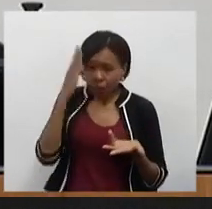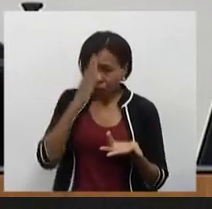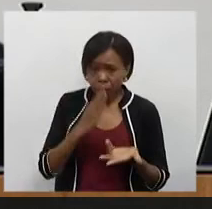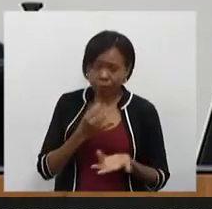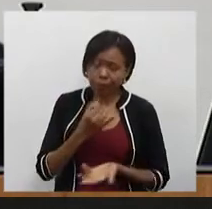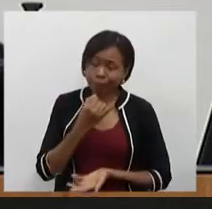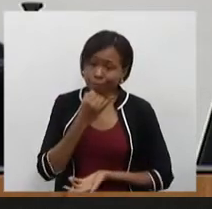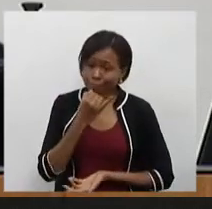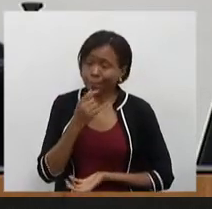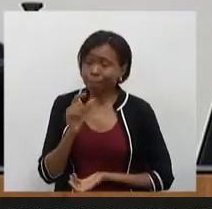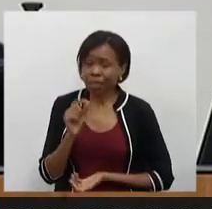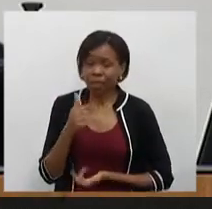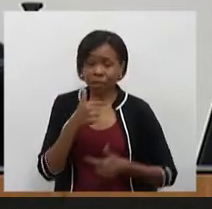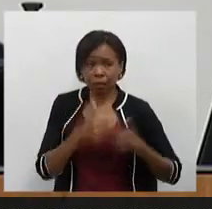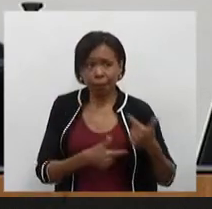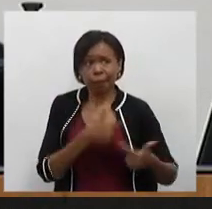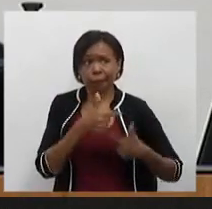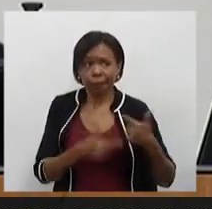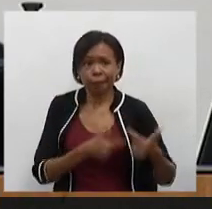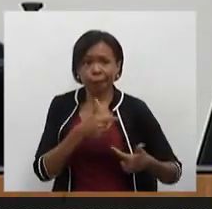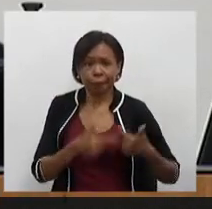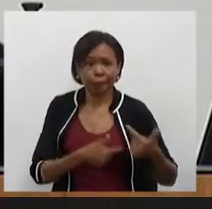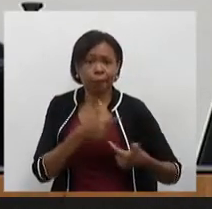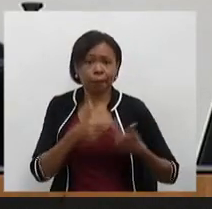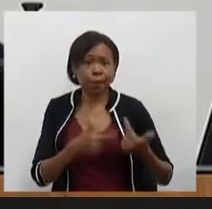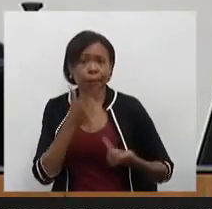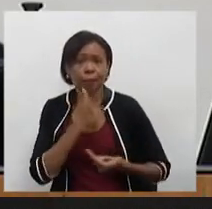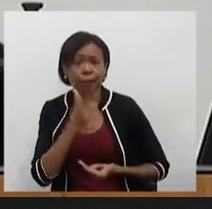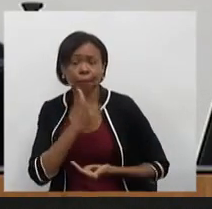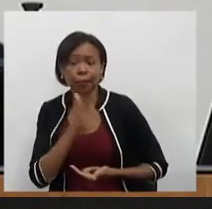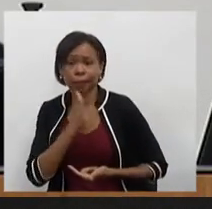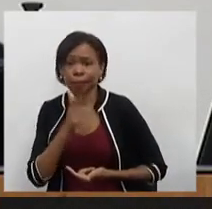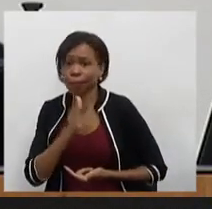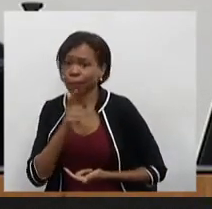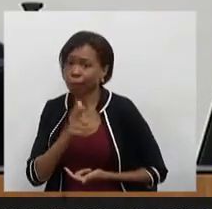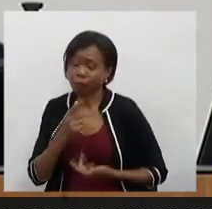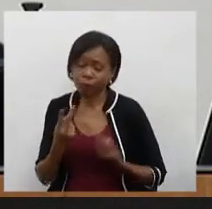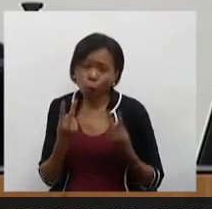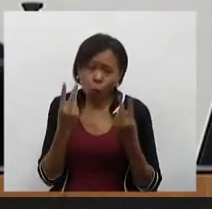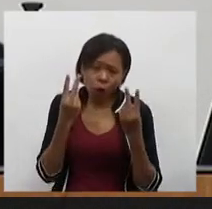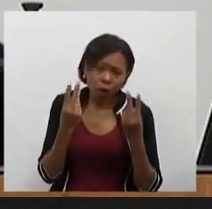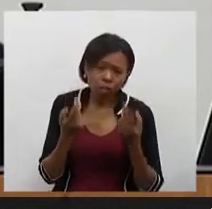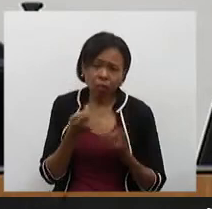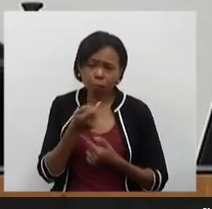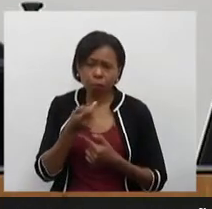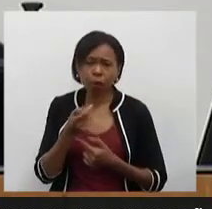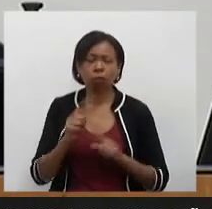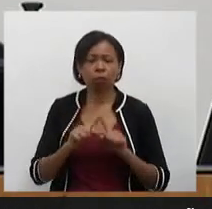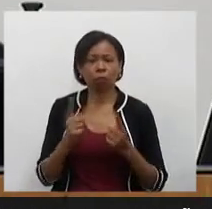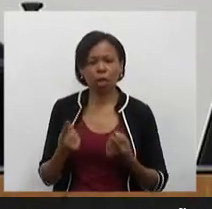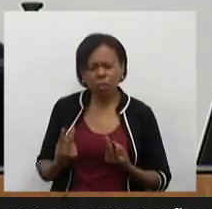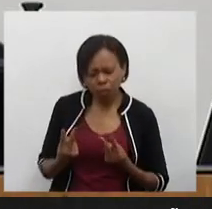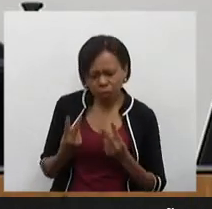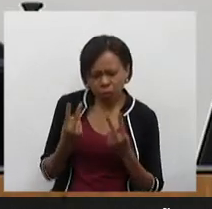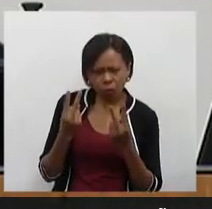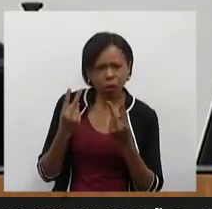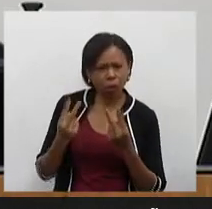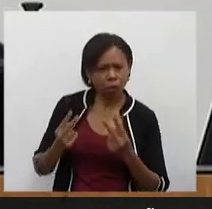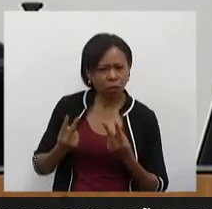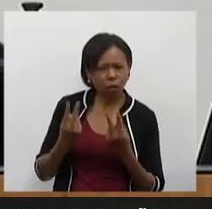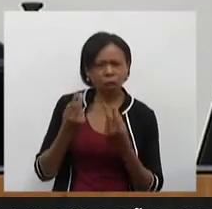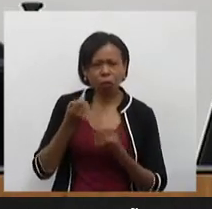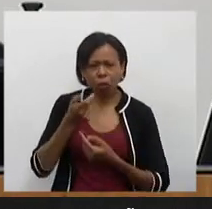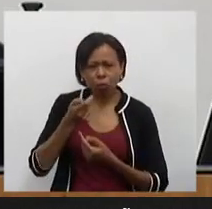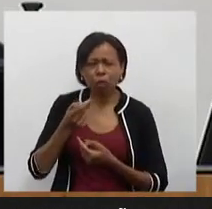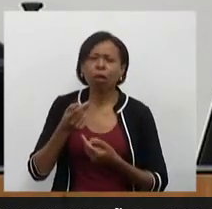gente trabalha e luta tanto para alcançar, né, pequenas vitórias, mas eu tenho certeza que essas pequenas vitórias é